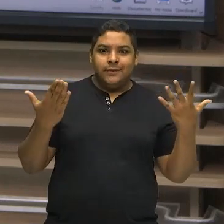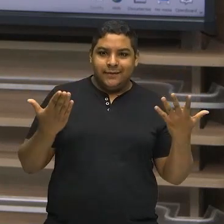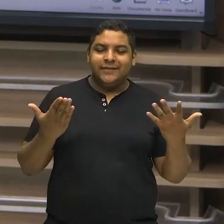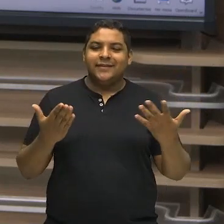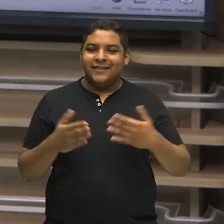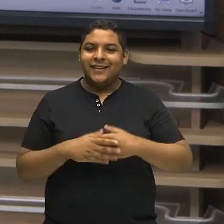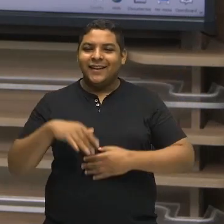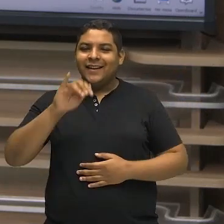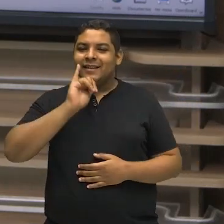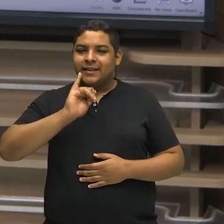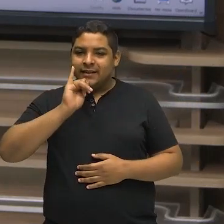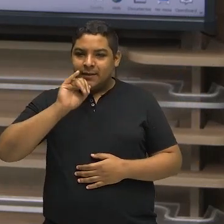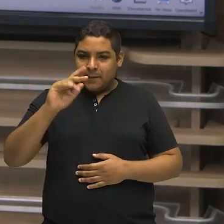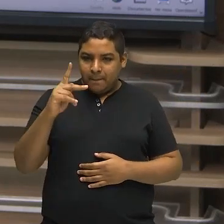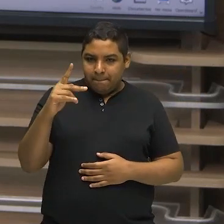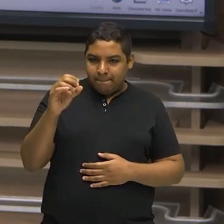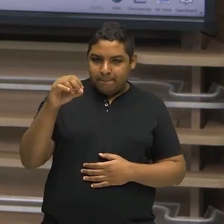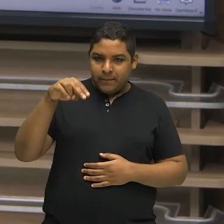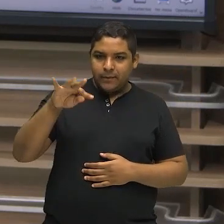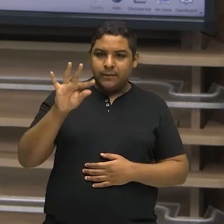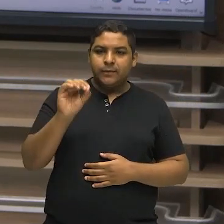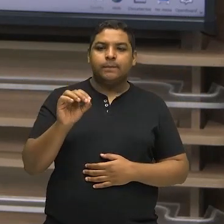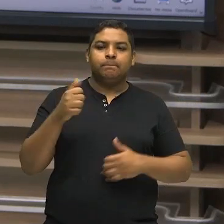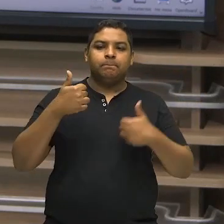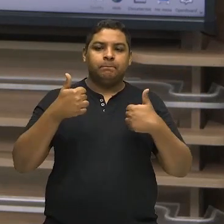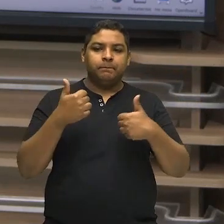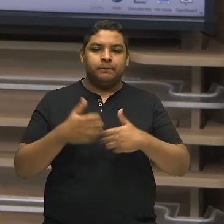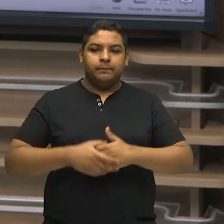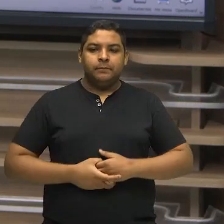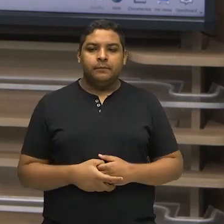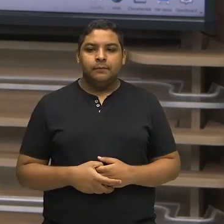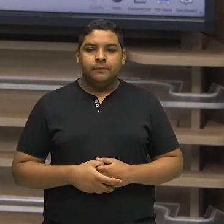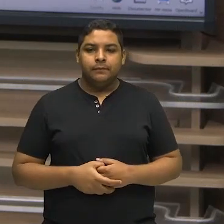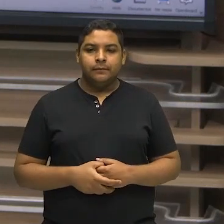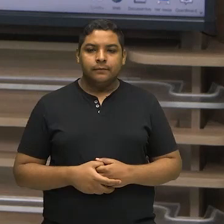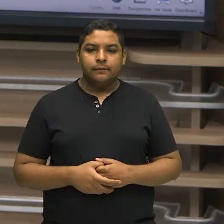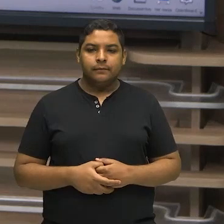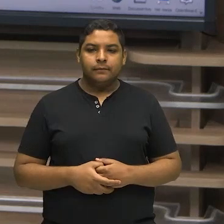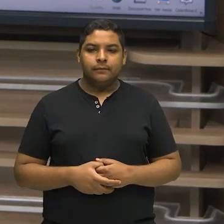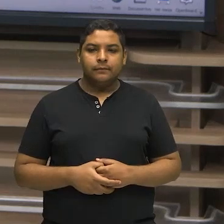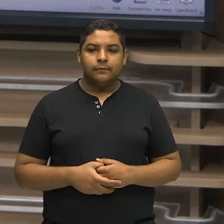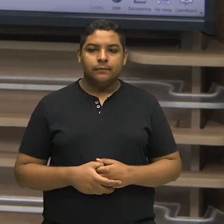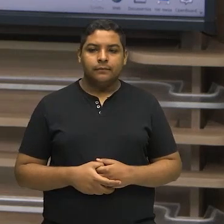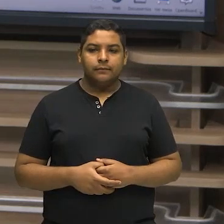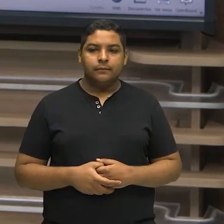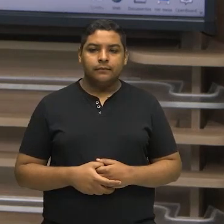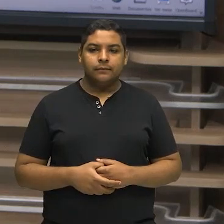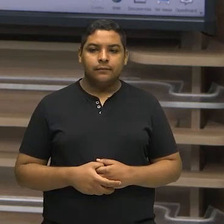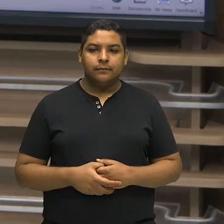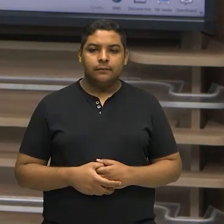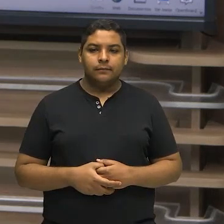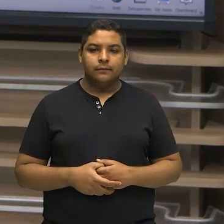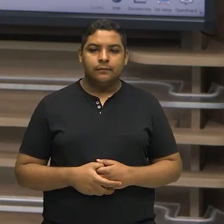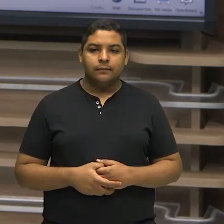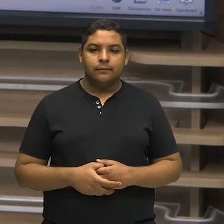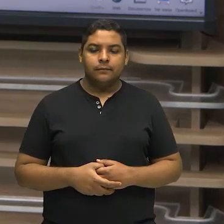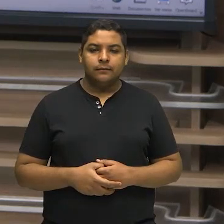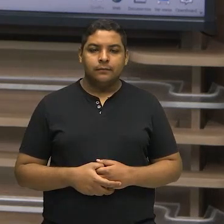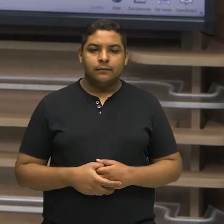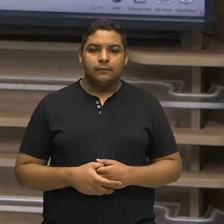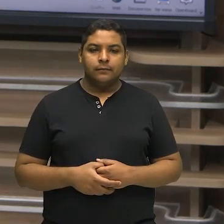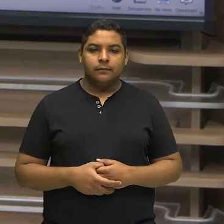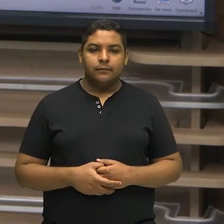ponto, né? Muito bem, uma boa ideia aí. A partir do ponto, ela fez uma carinha de um emoji.